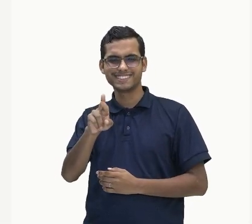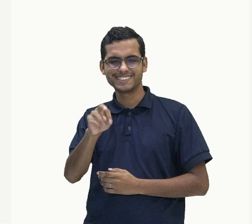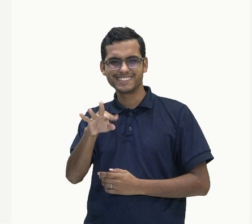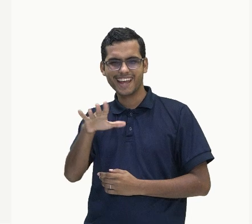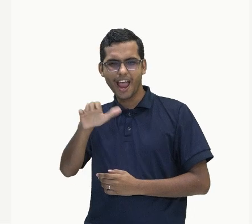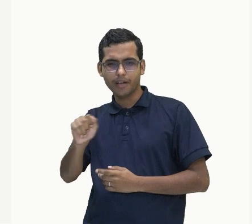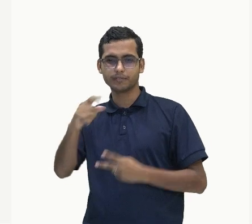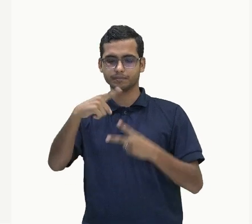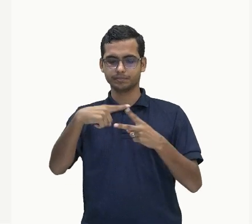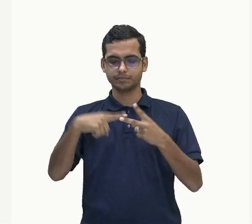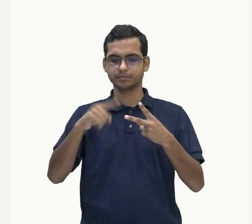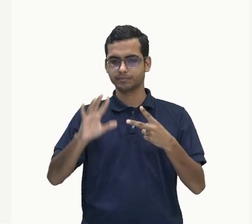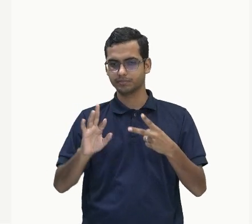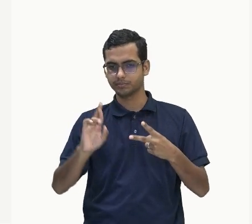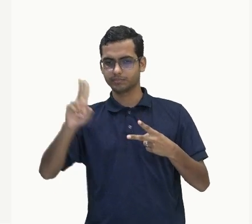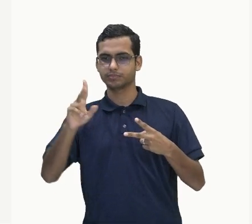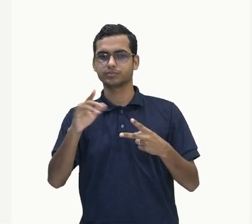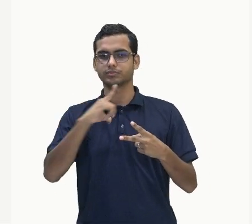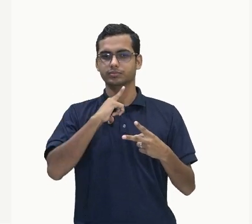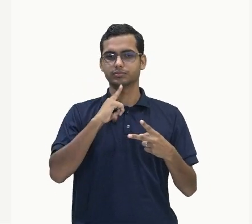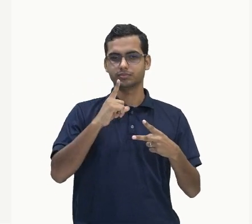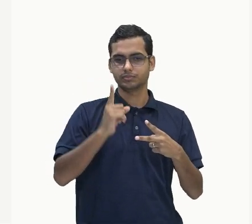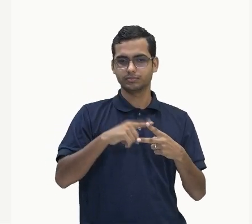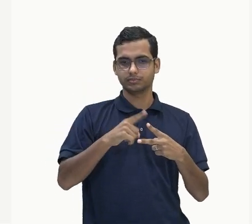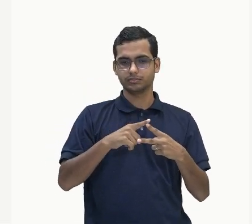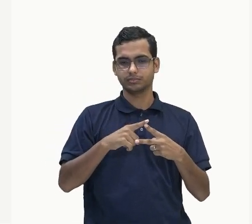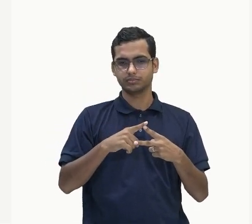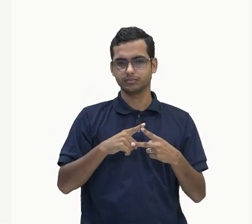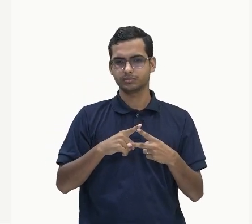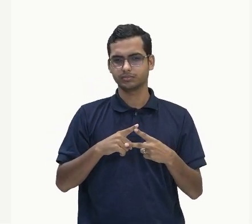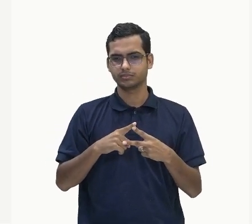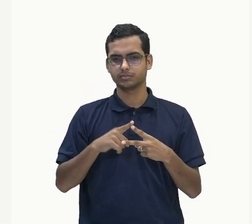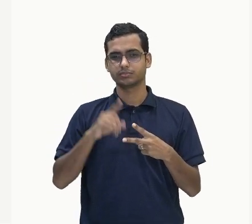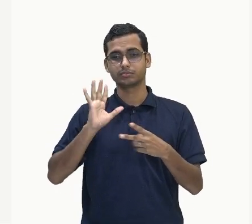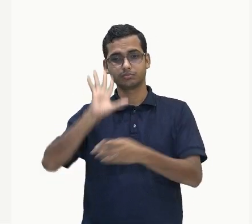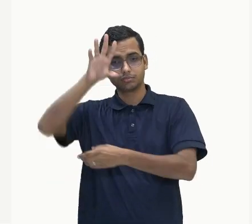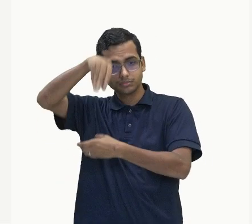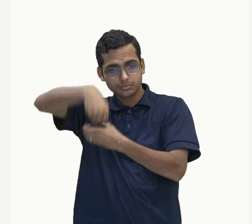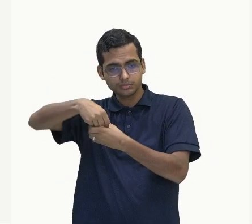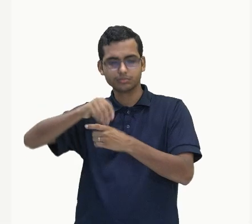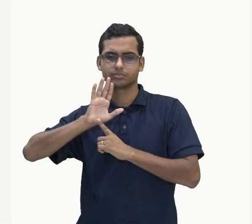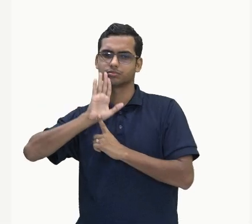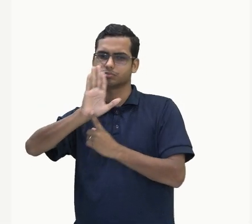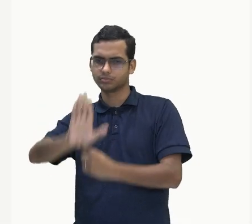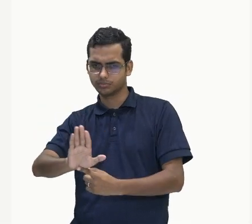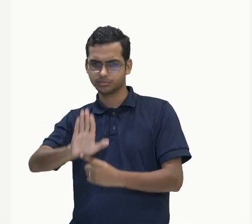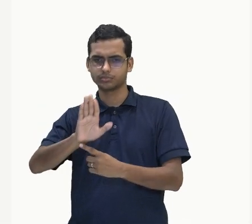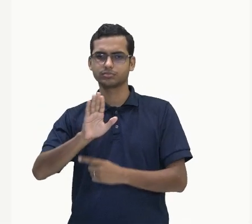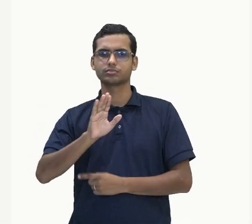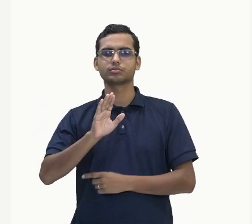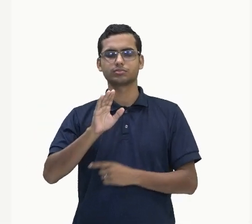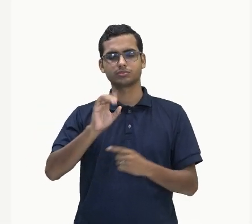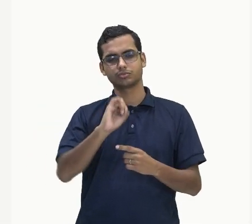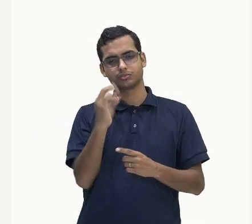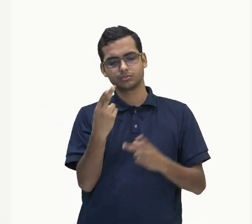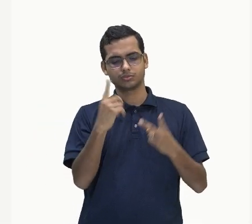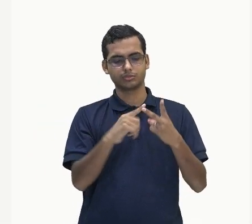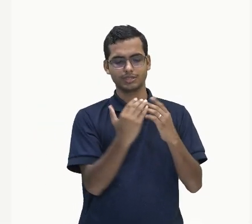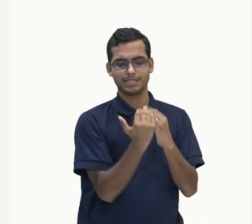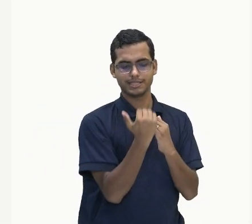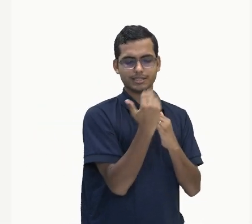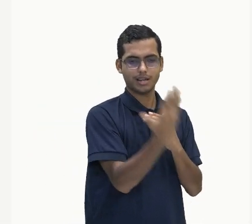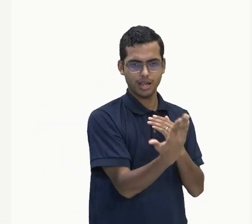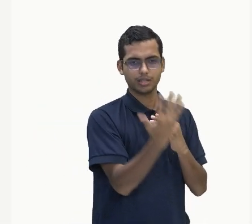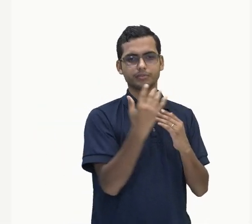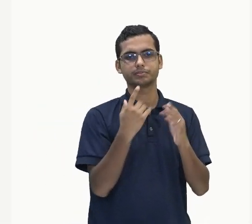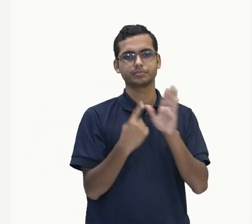situações diferentes, né? A gente pode ter a parte interna sendo refletora ou a parte externa do